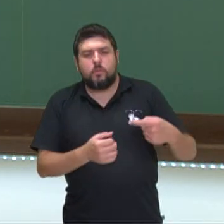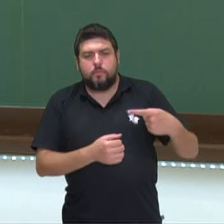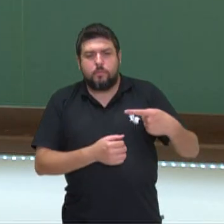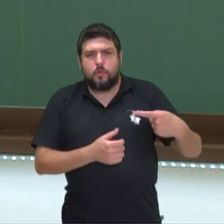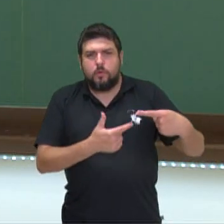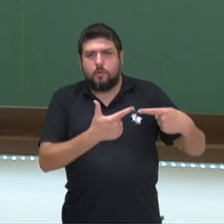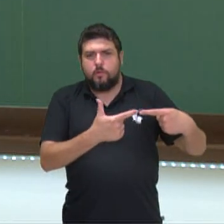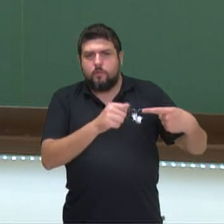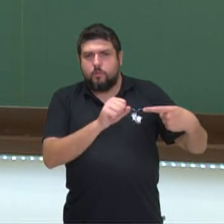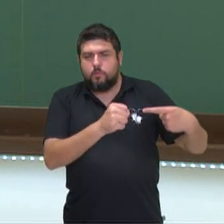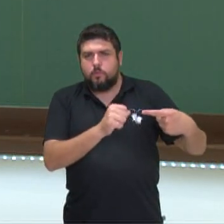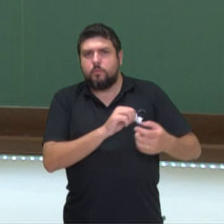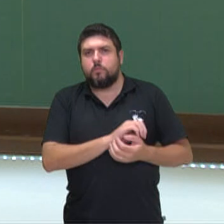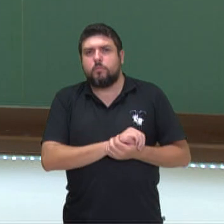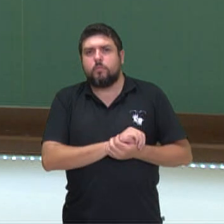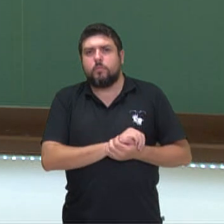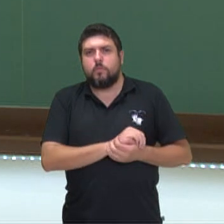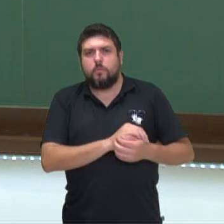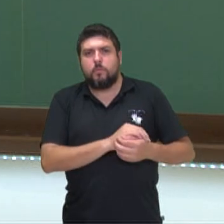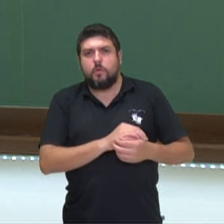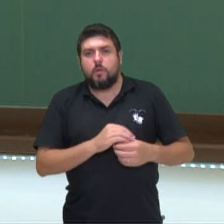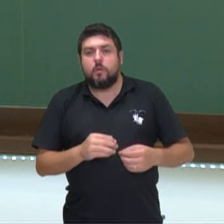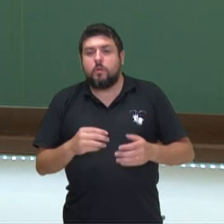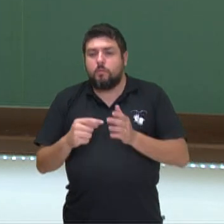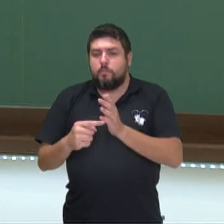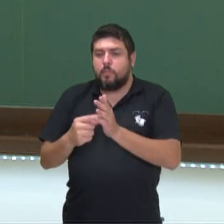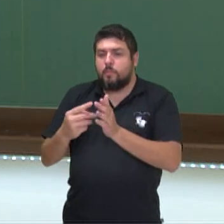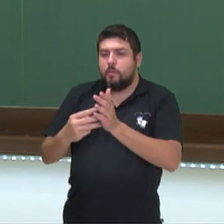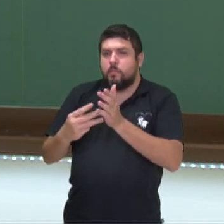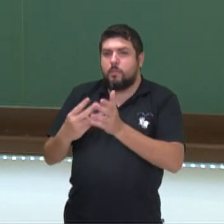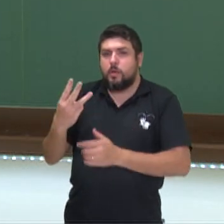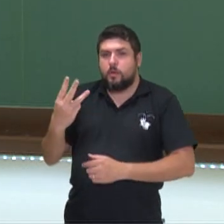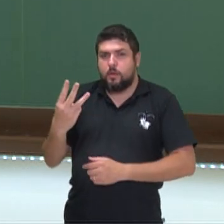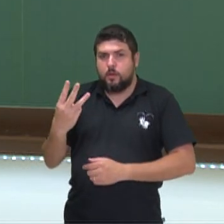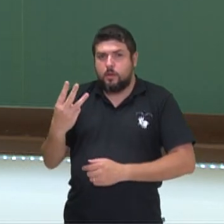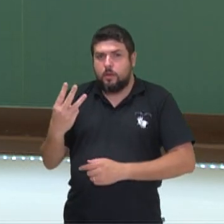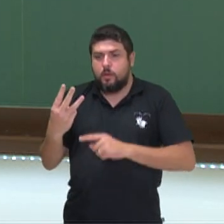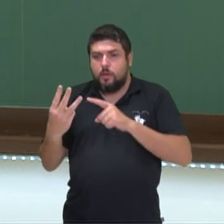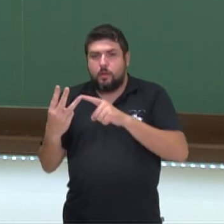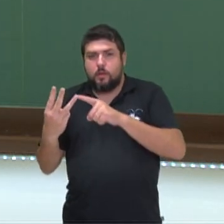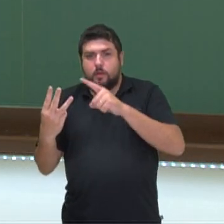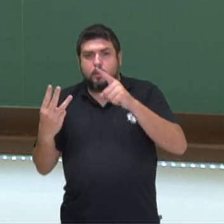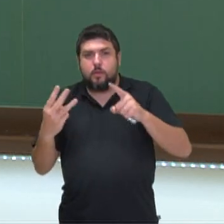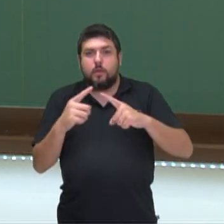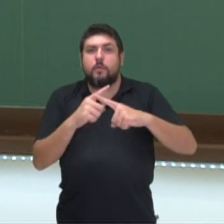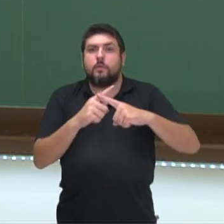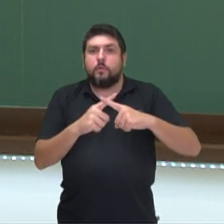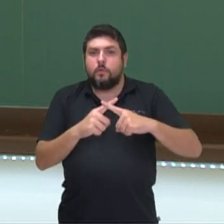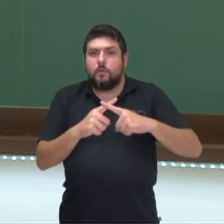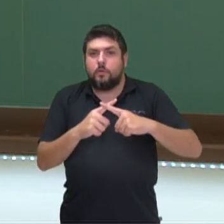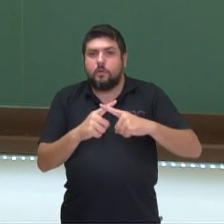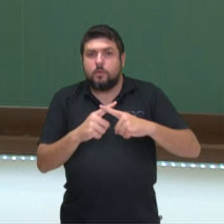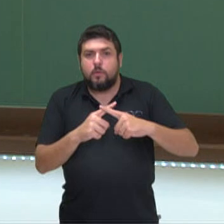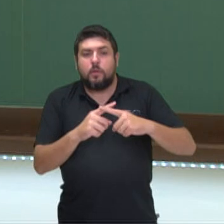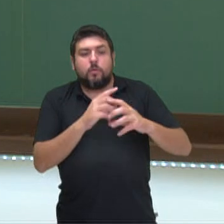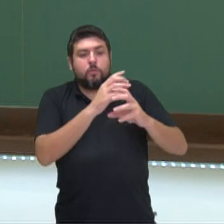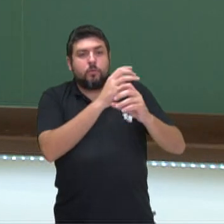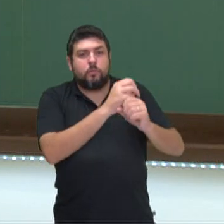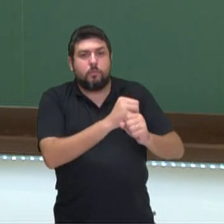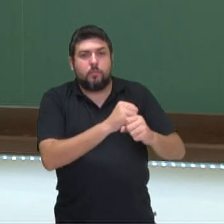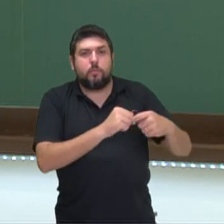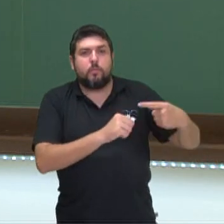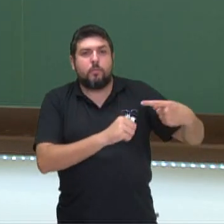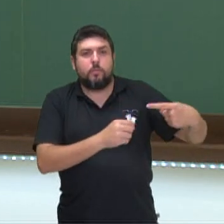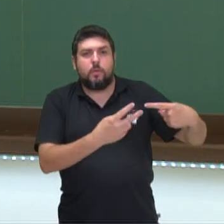vamos multiplicar esse 3 de 3 rodadas pelo valor de cada pontuação, que é menos